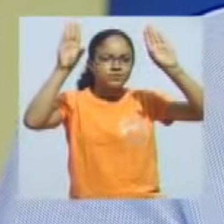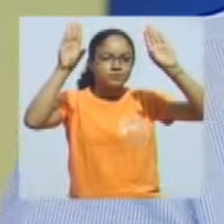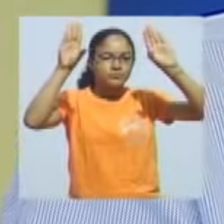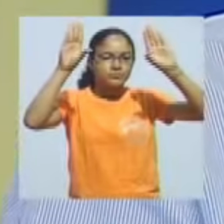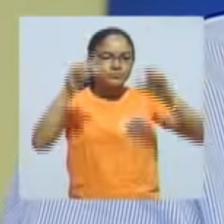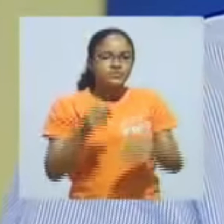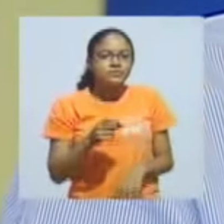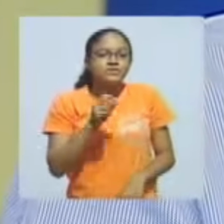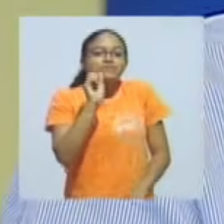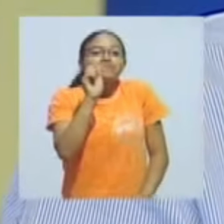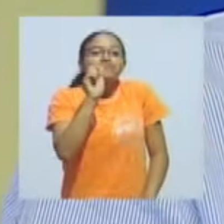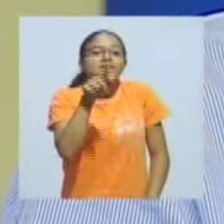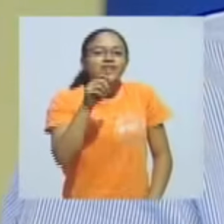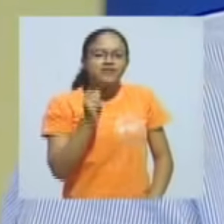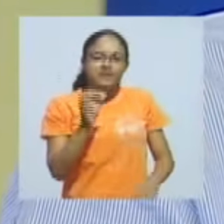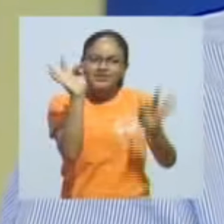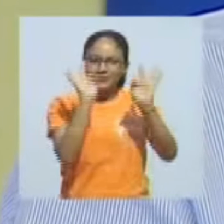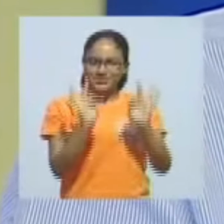Quer ser feliz?